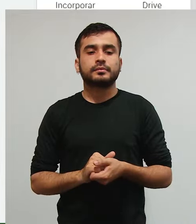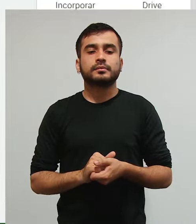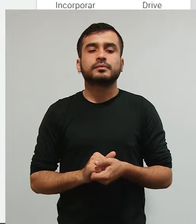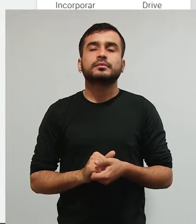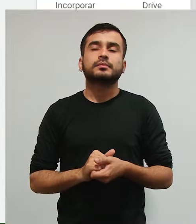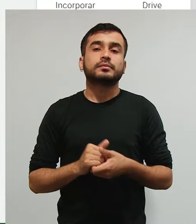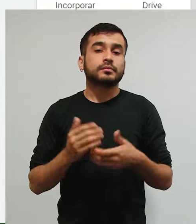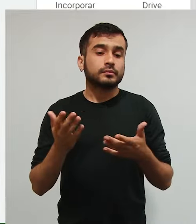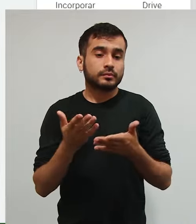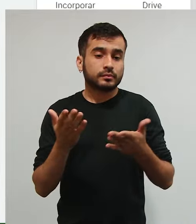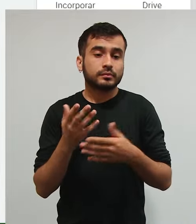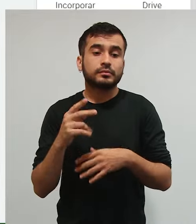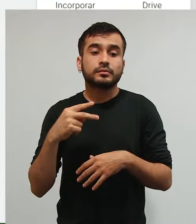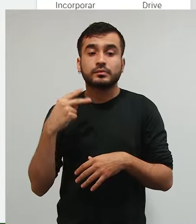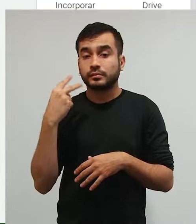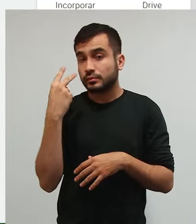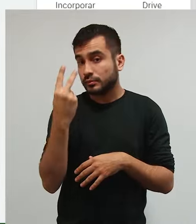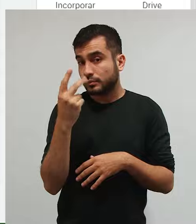textualização.